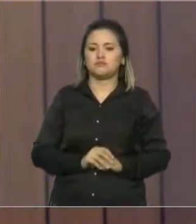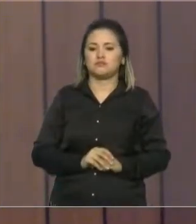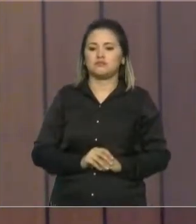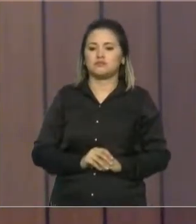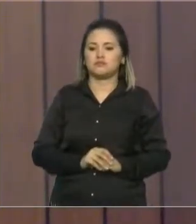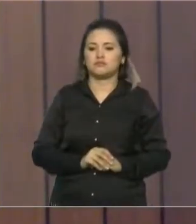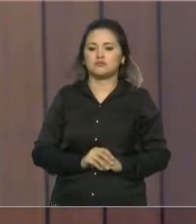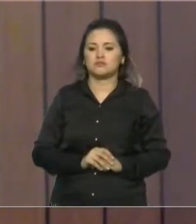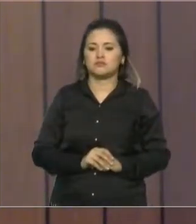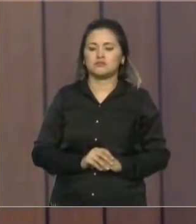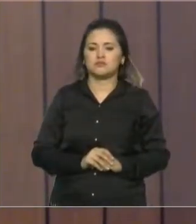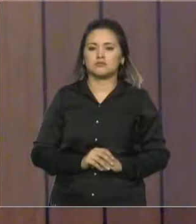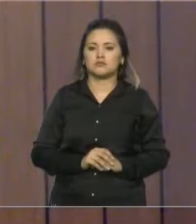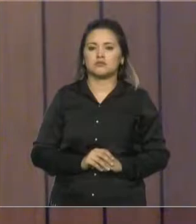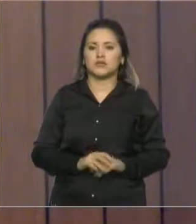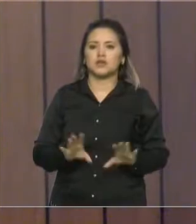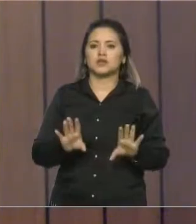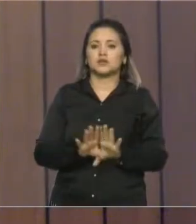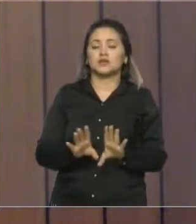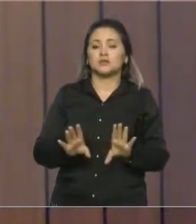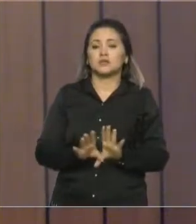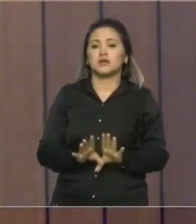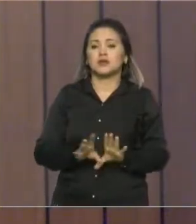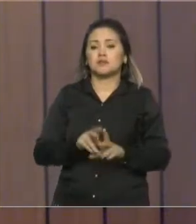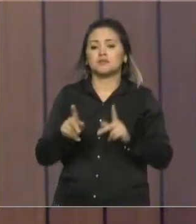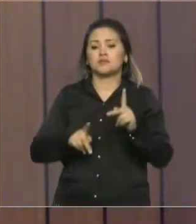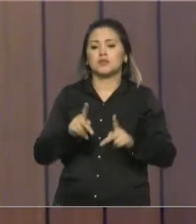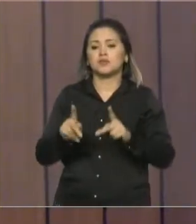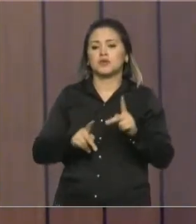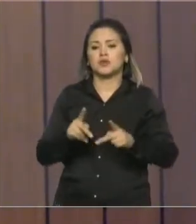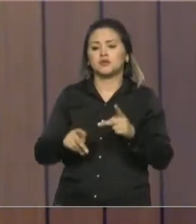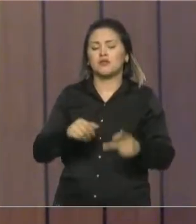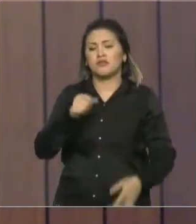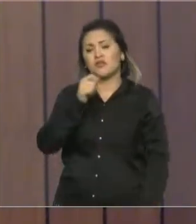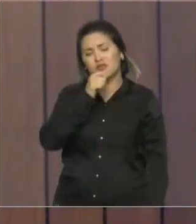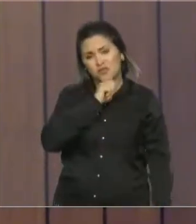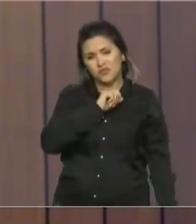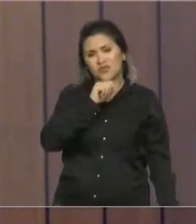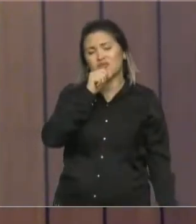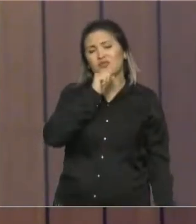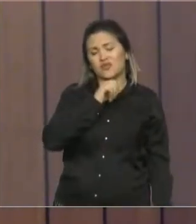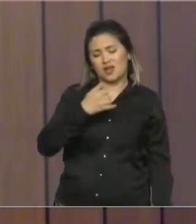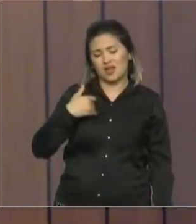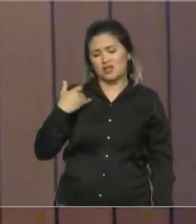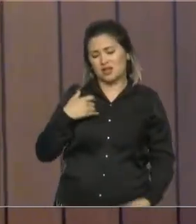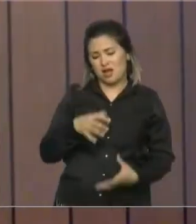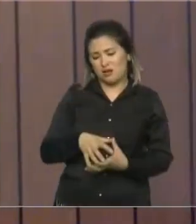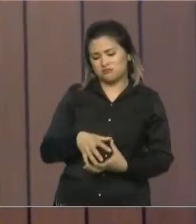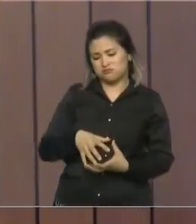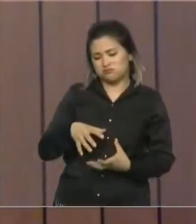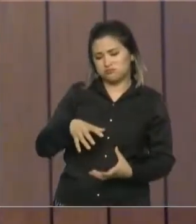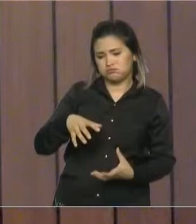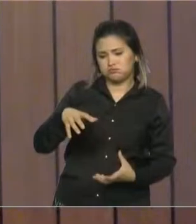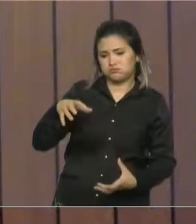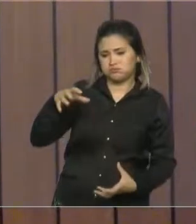falou, envelhecimento da população, novos problemas de saúde que têm se tornado cada vez mais